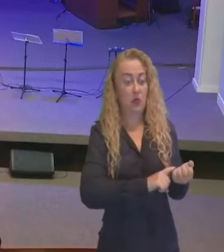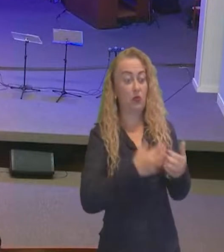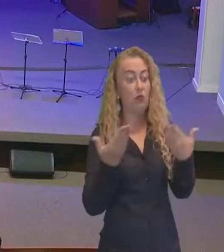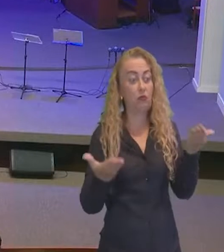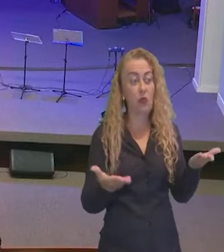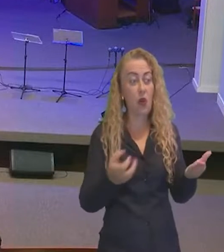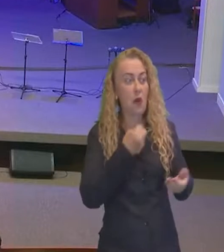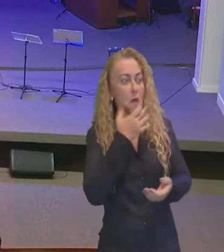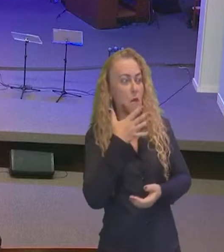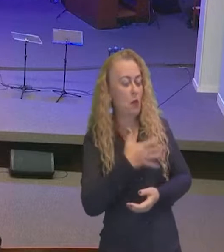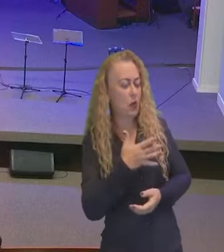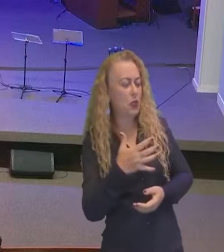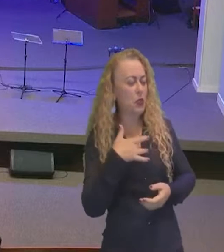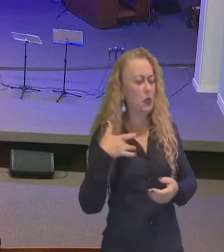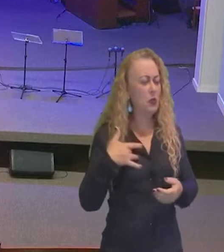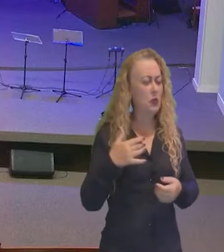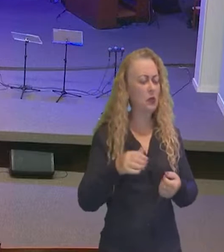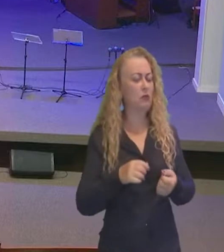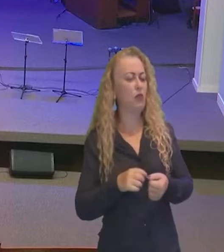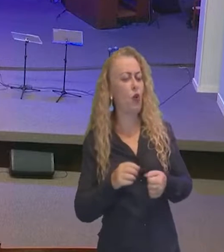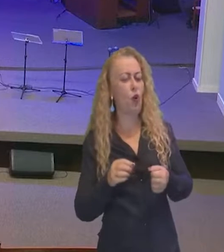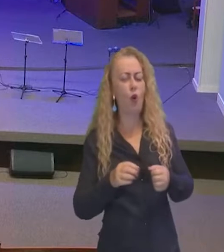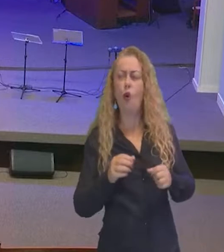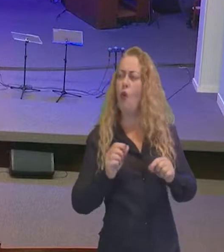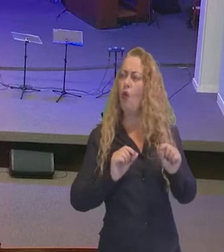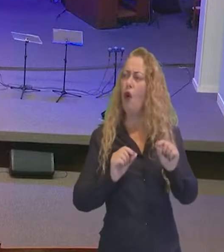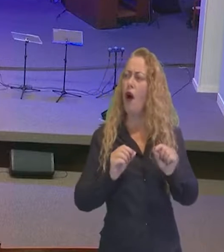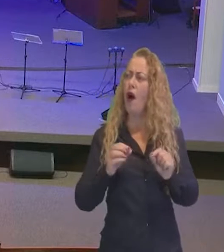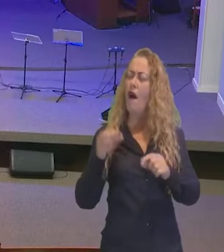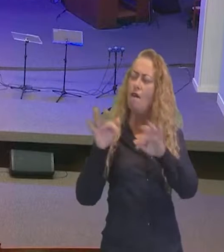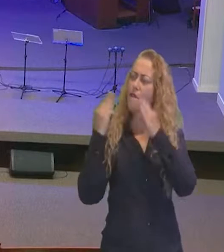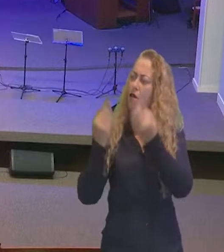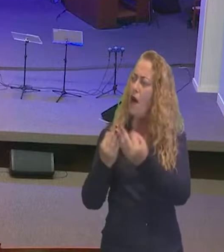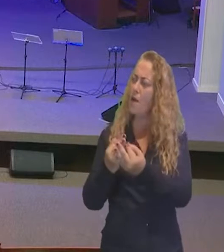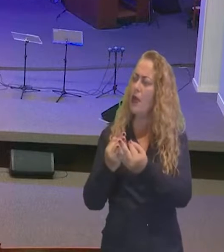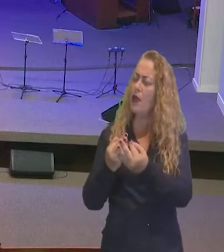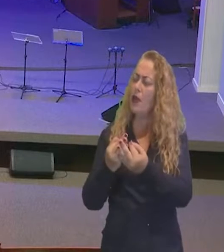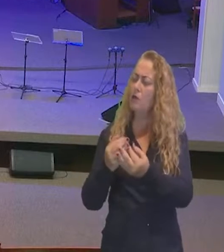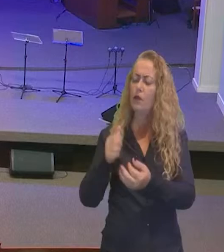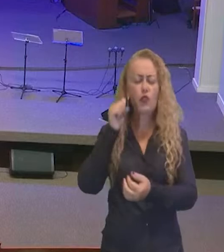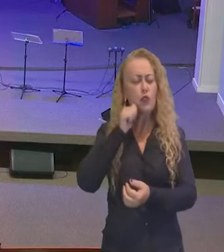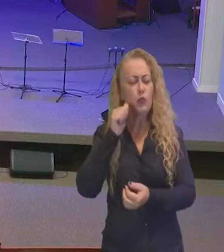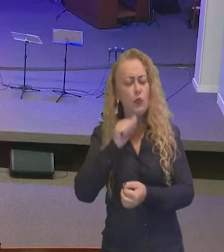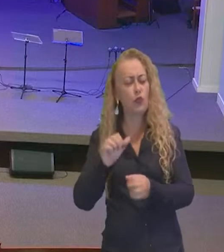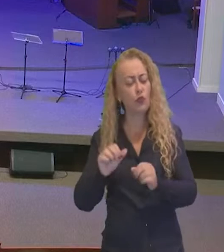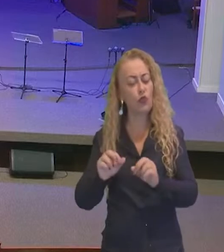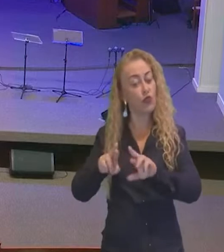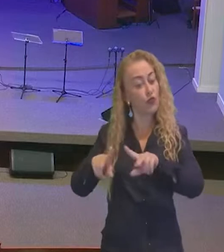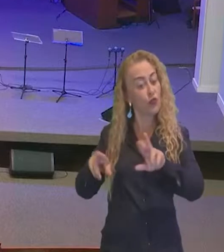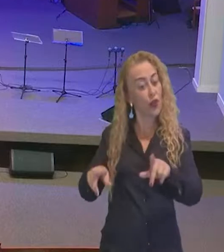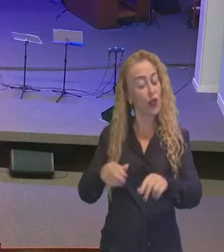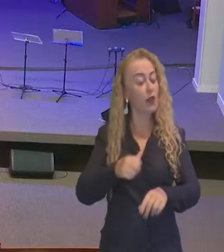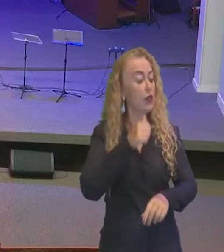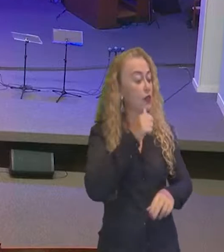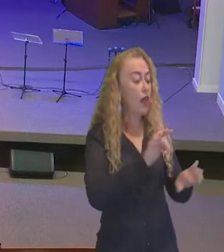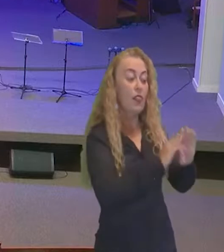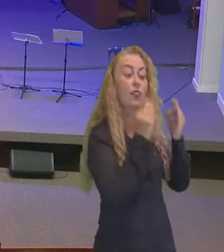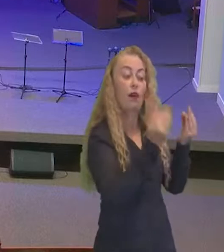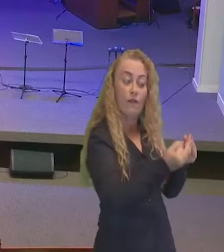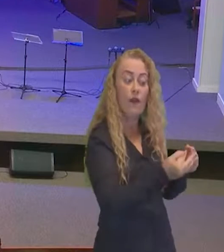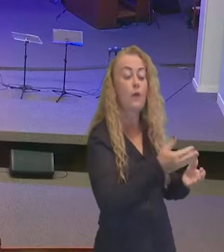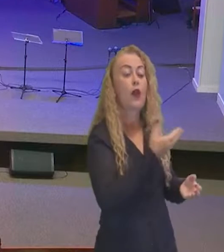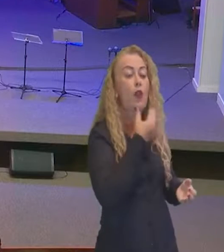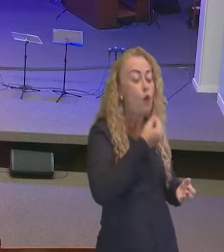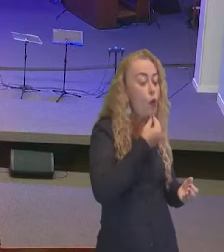outras incompatibilidades. Um foi criado de um jeito, outro foi criado de um outro jeito. Começam então